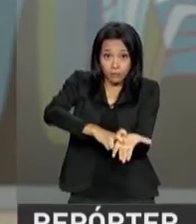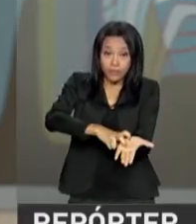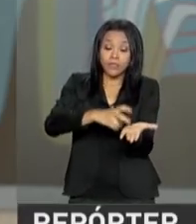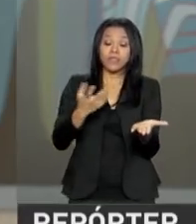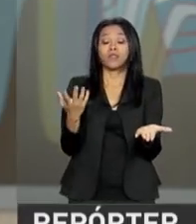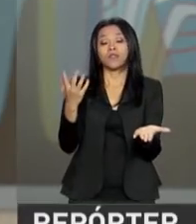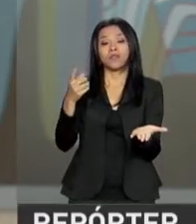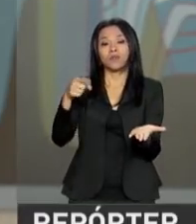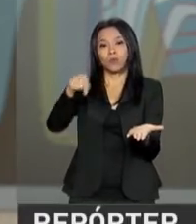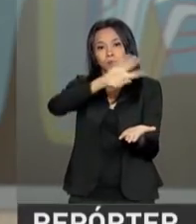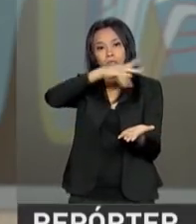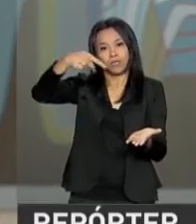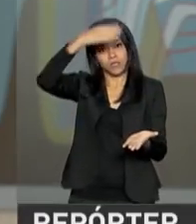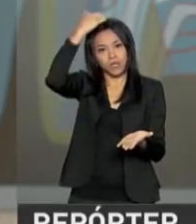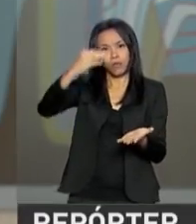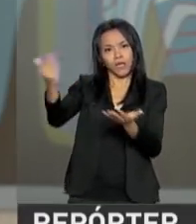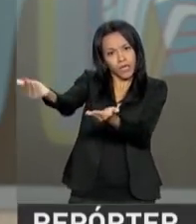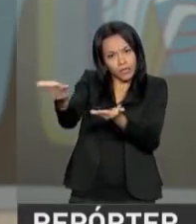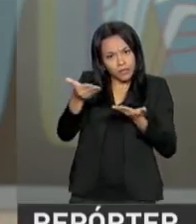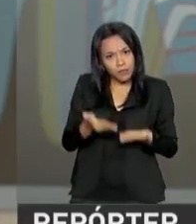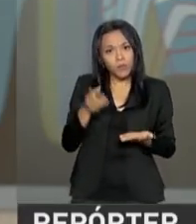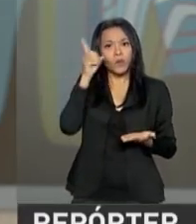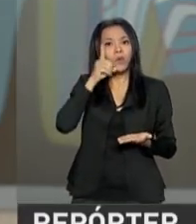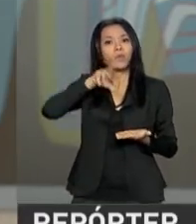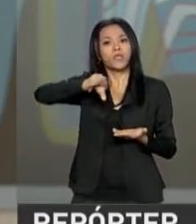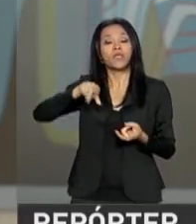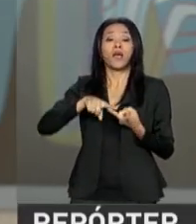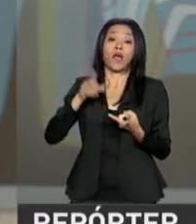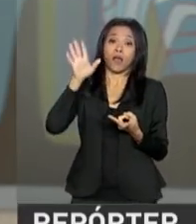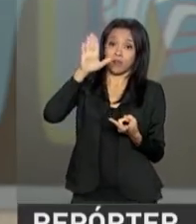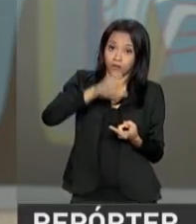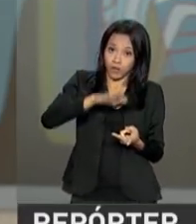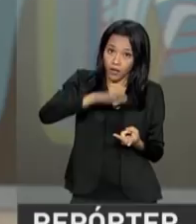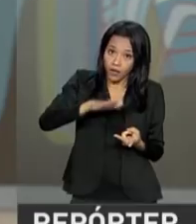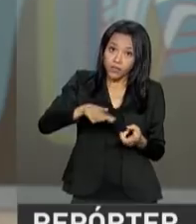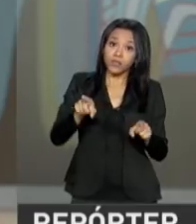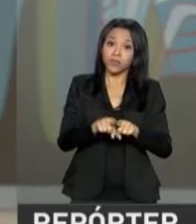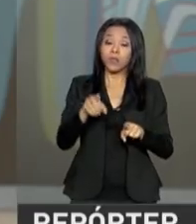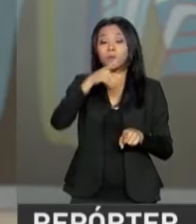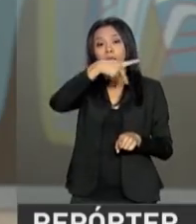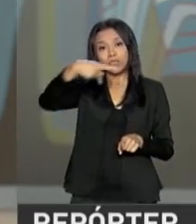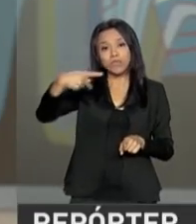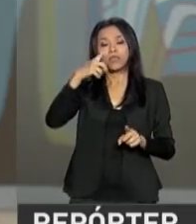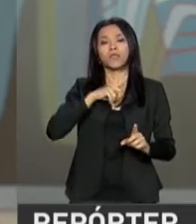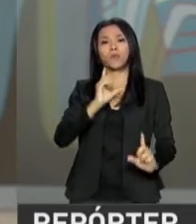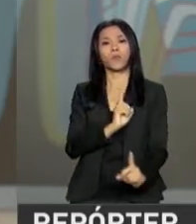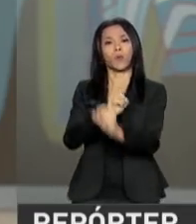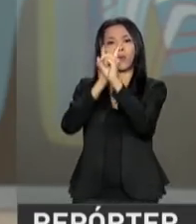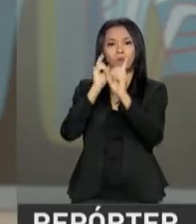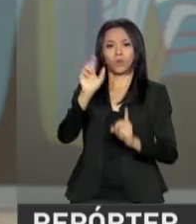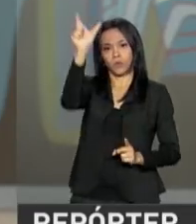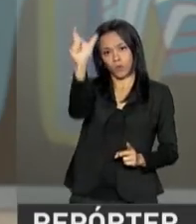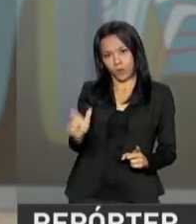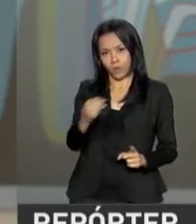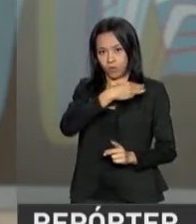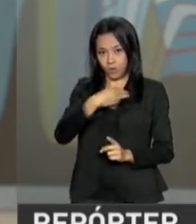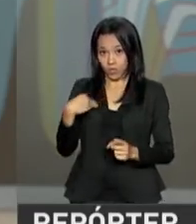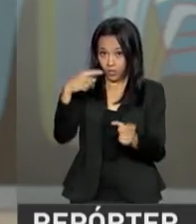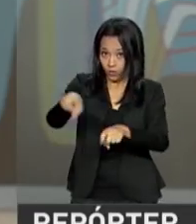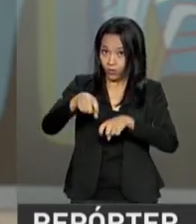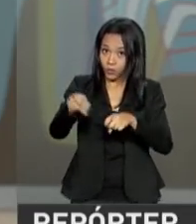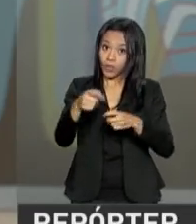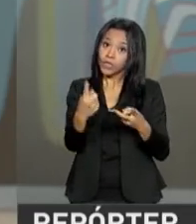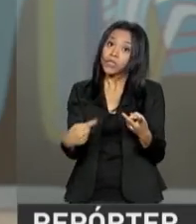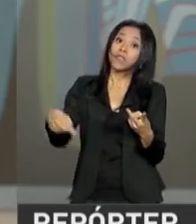do partido solidariedade à tarde às 4 horas o presidente se encontra o ministro da agricultura blairo maggi